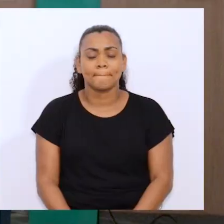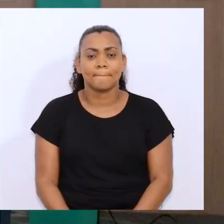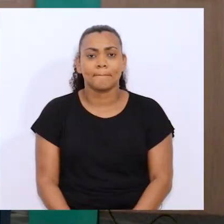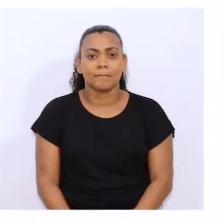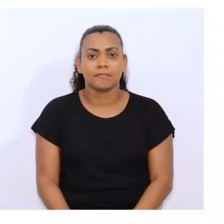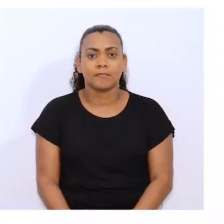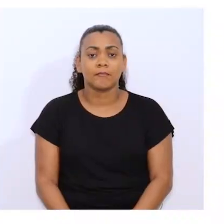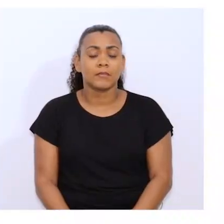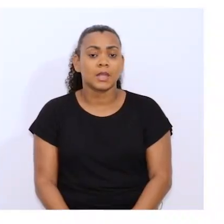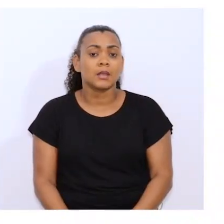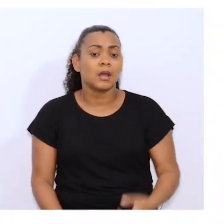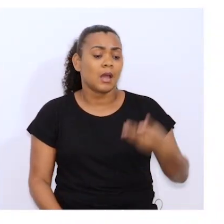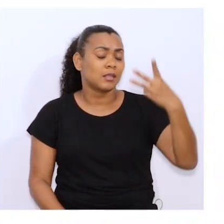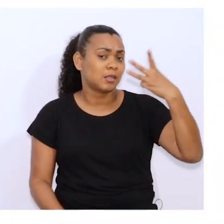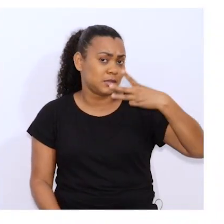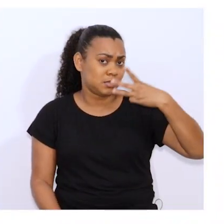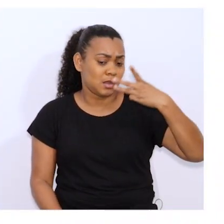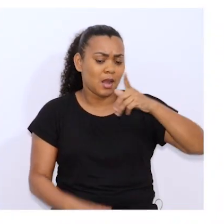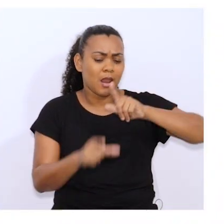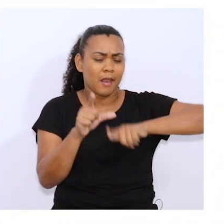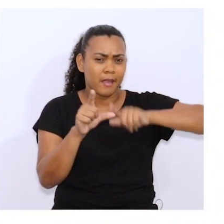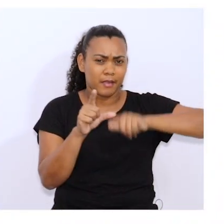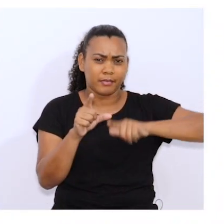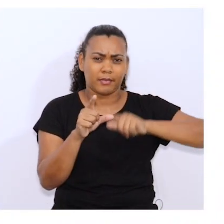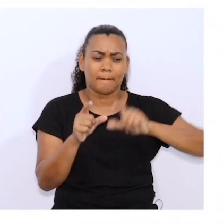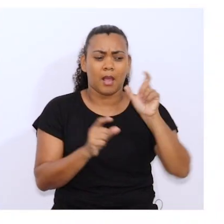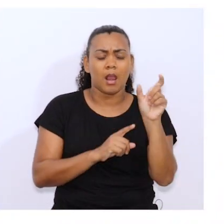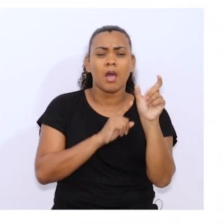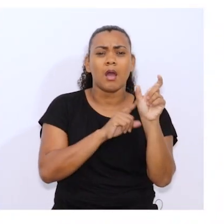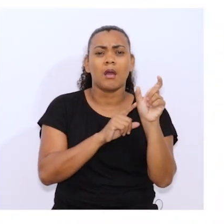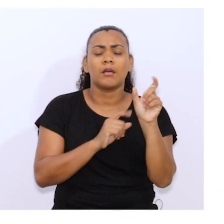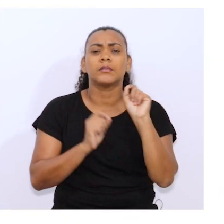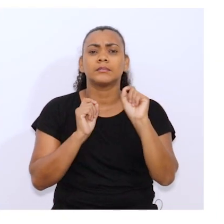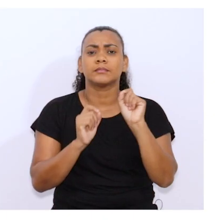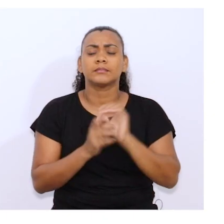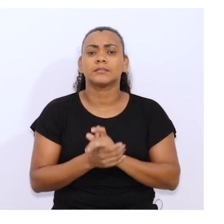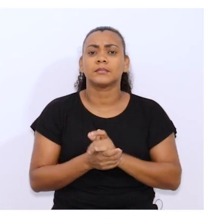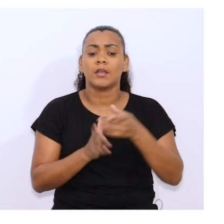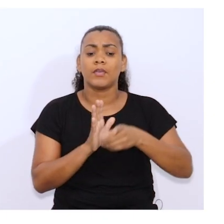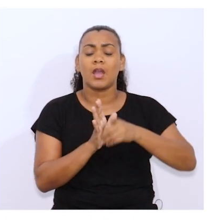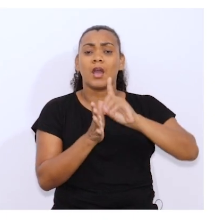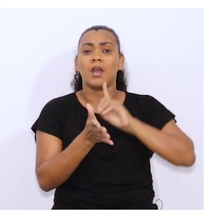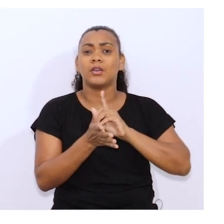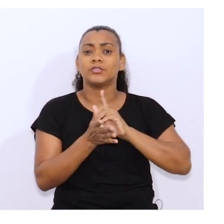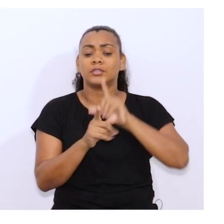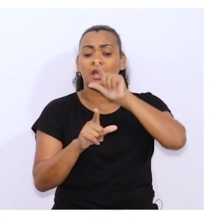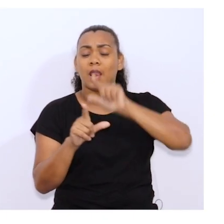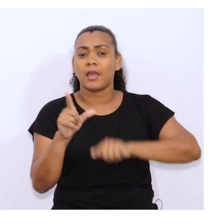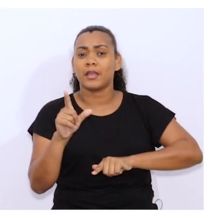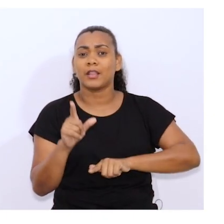Isso. A terceira letra da primeira palavra vem antes da